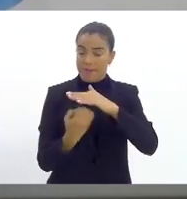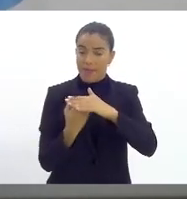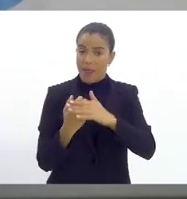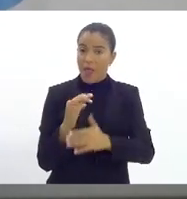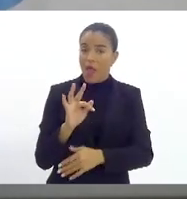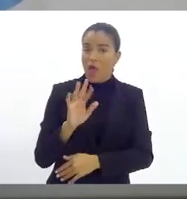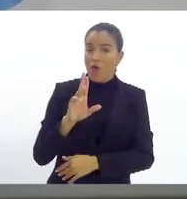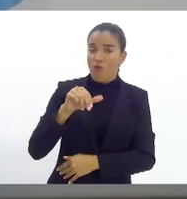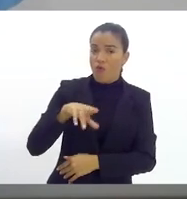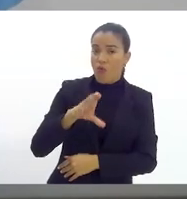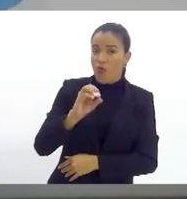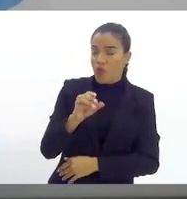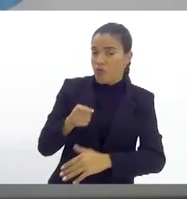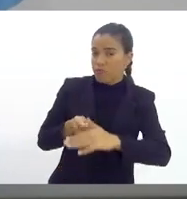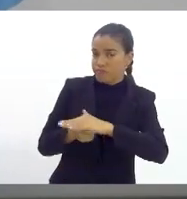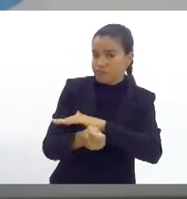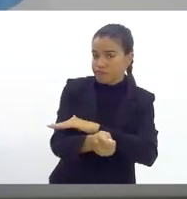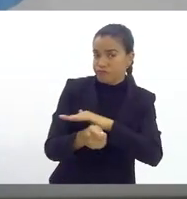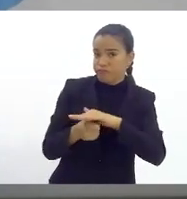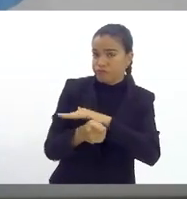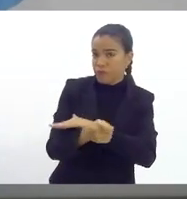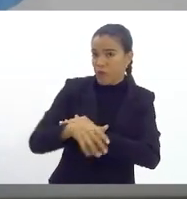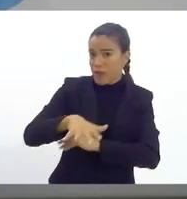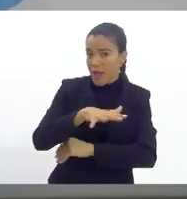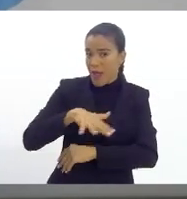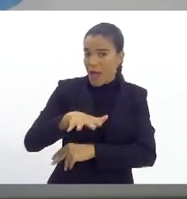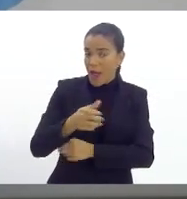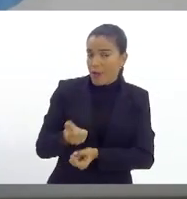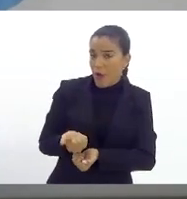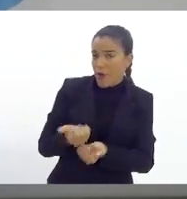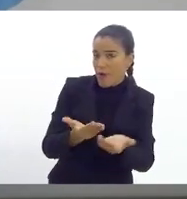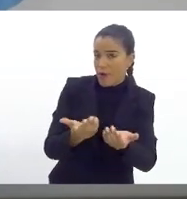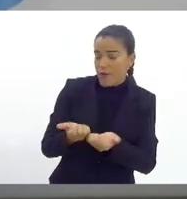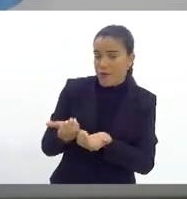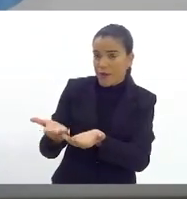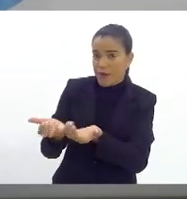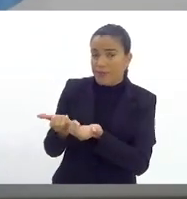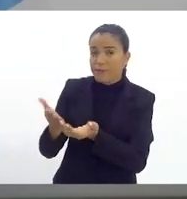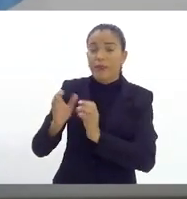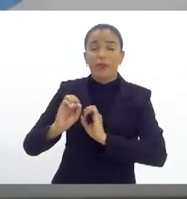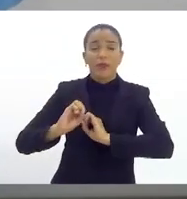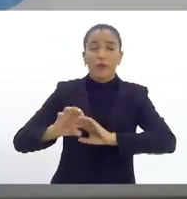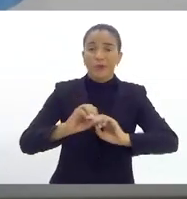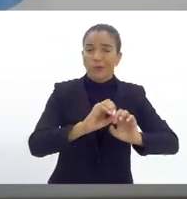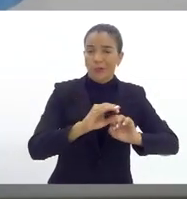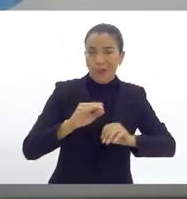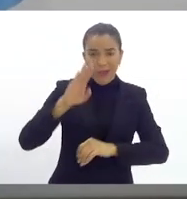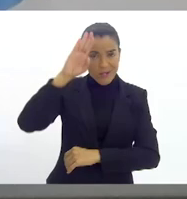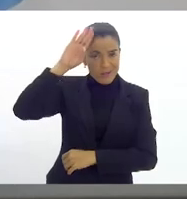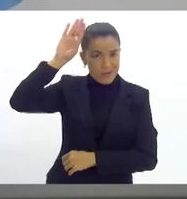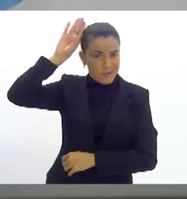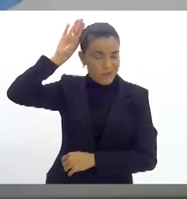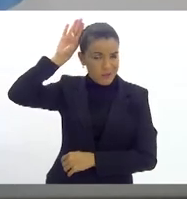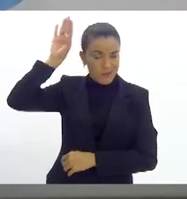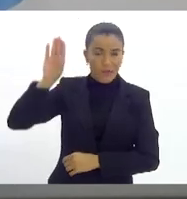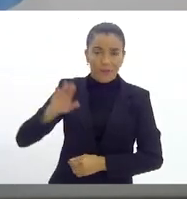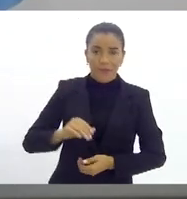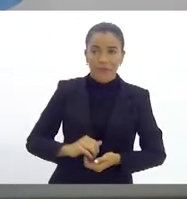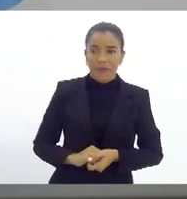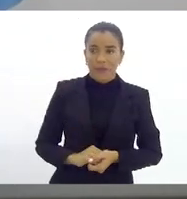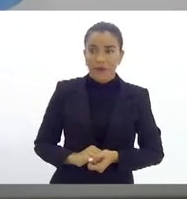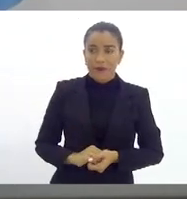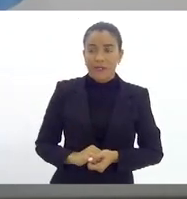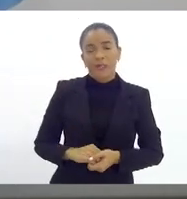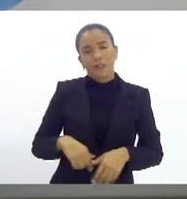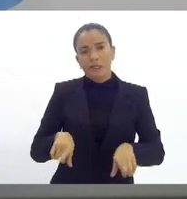fundos de investimentos que atuam majoritariamente no ramo da oferta de educação superior e